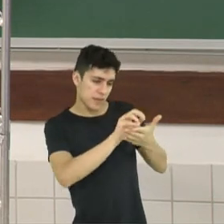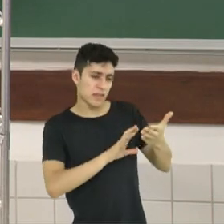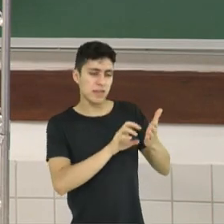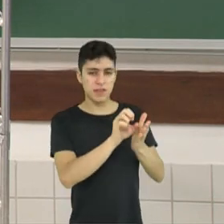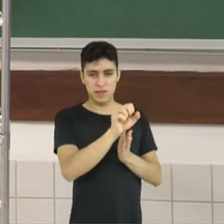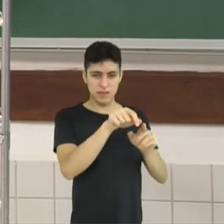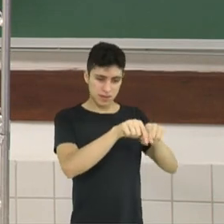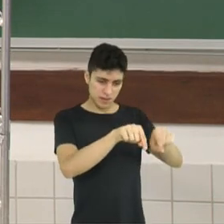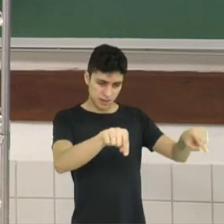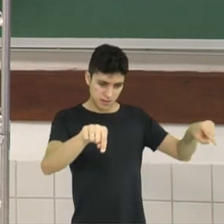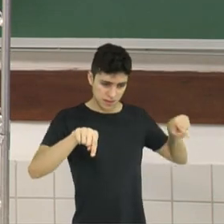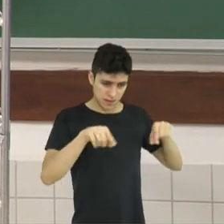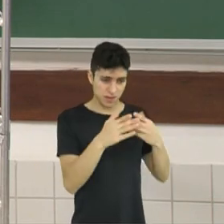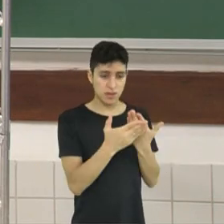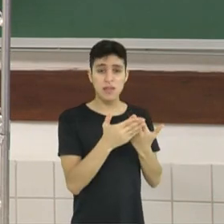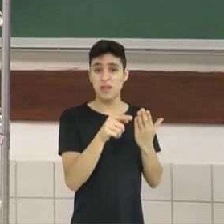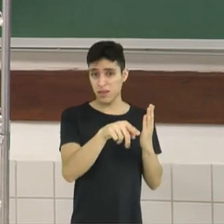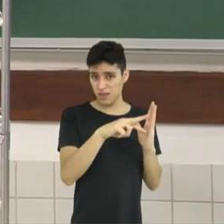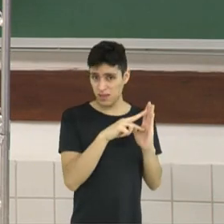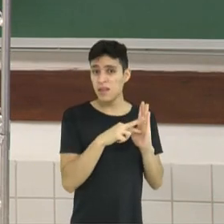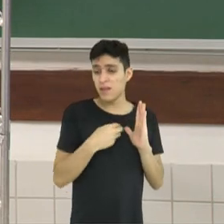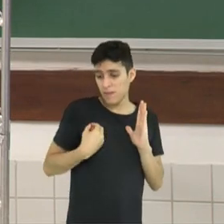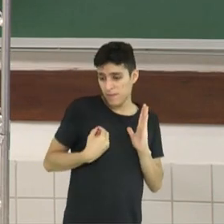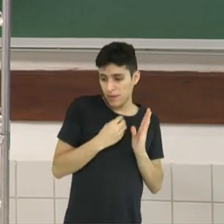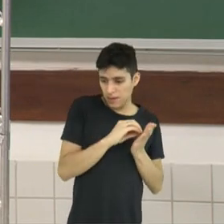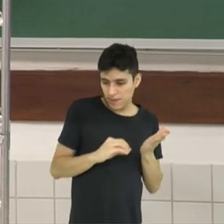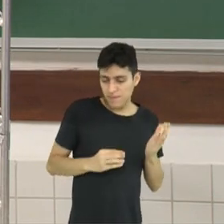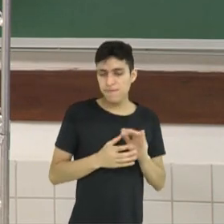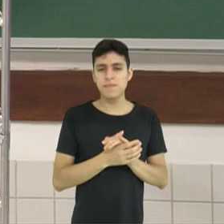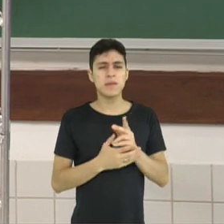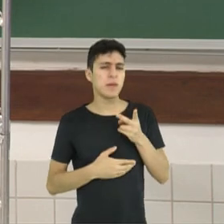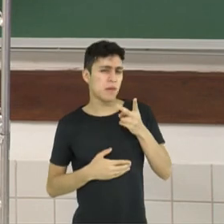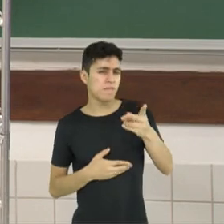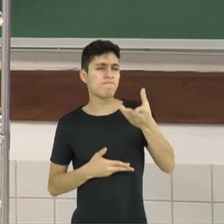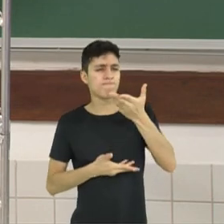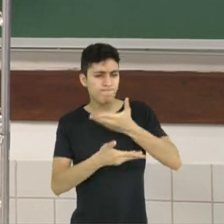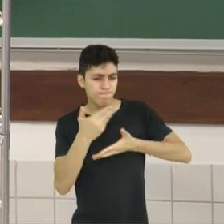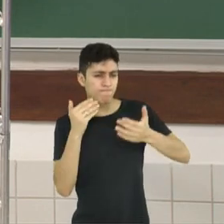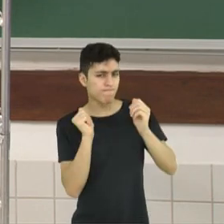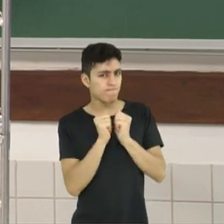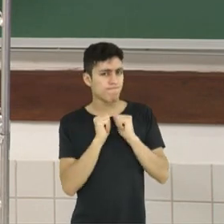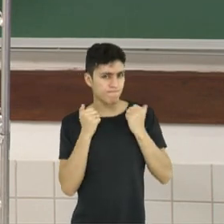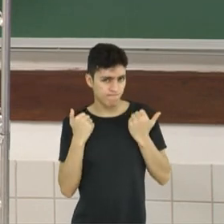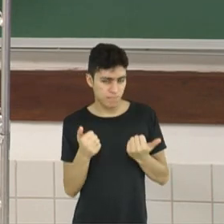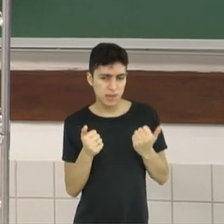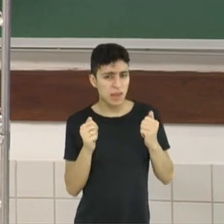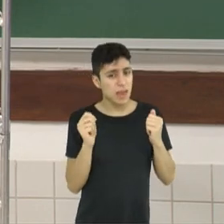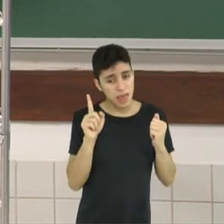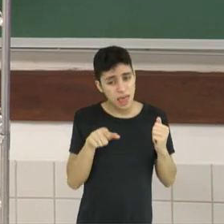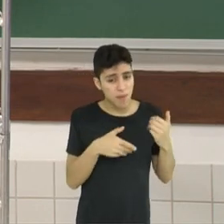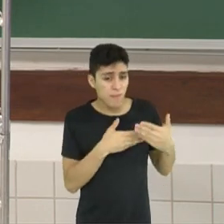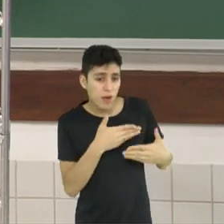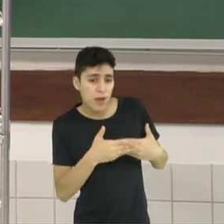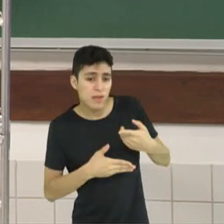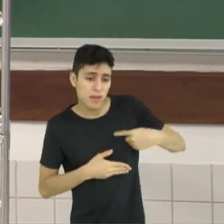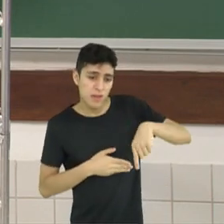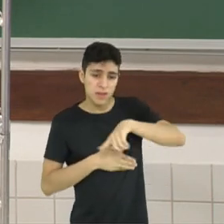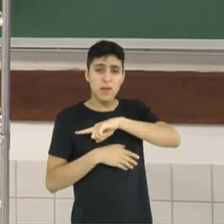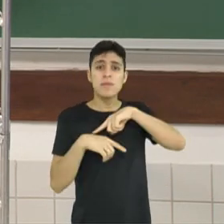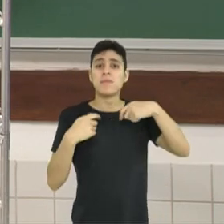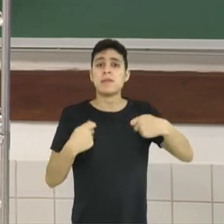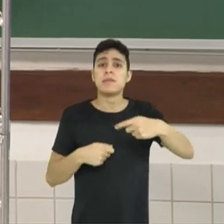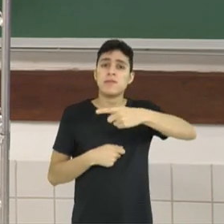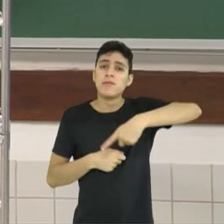a Vale presença e continuar fazendo tudo as coisas interagindo aí com a gente faz parte mas temos aqui precisamos de